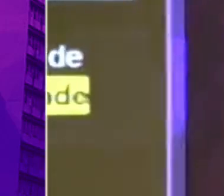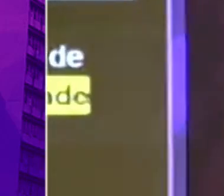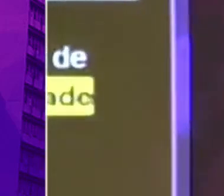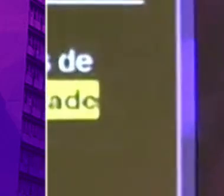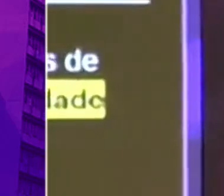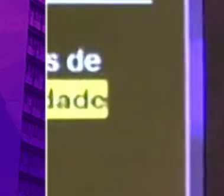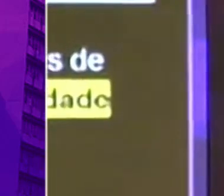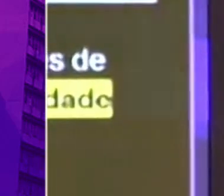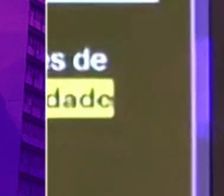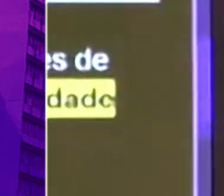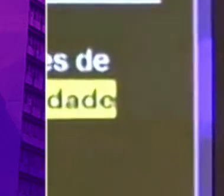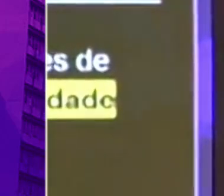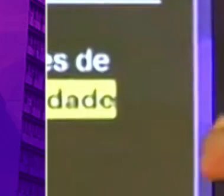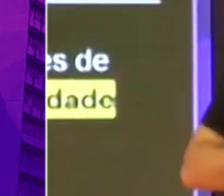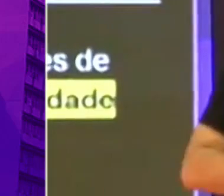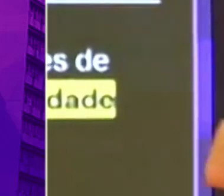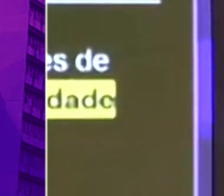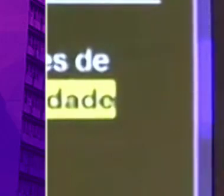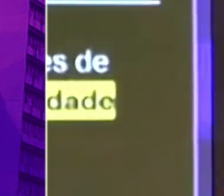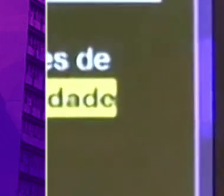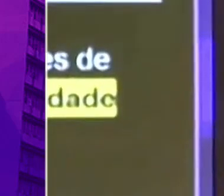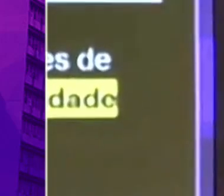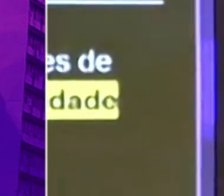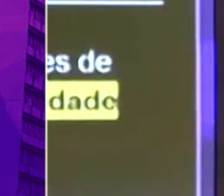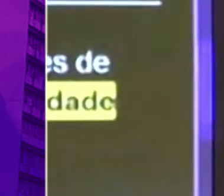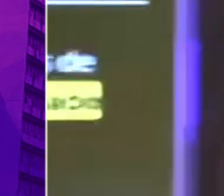tá? Ah, bora lá.